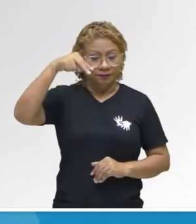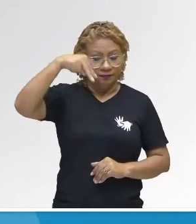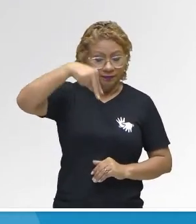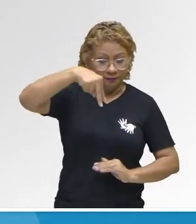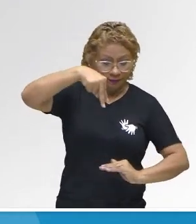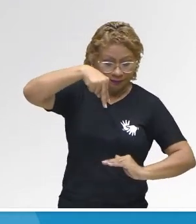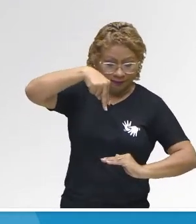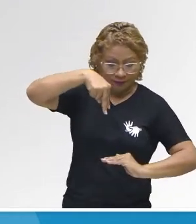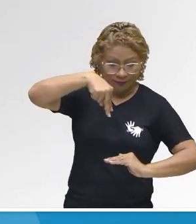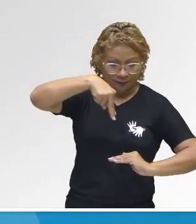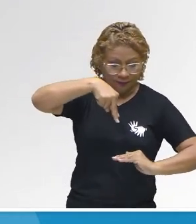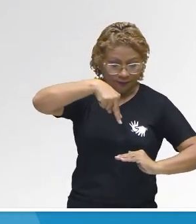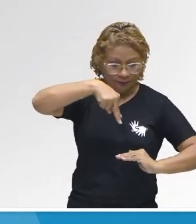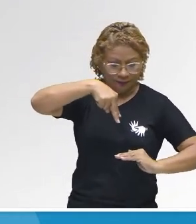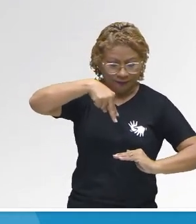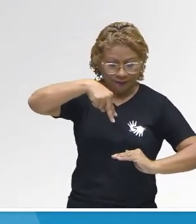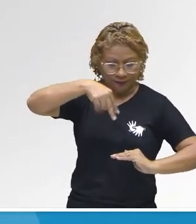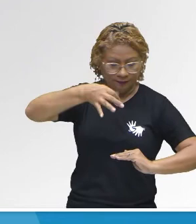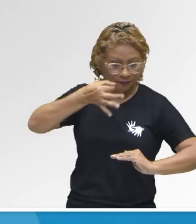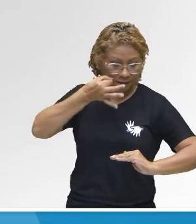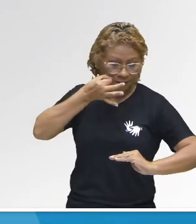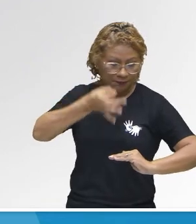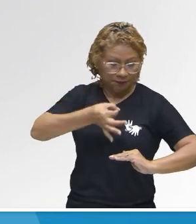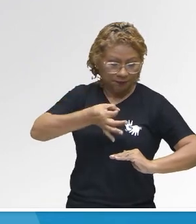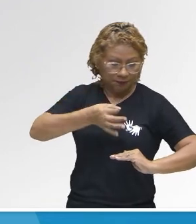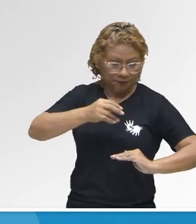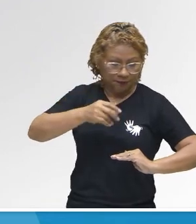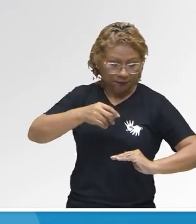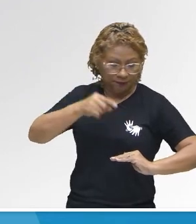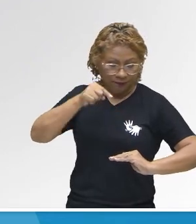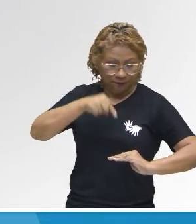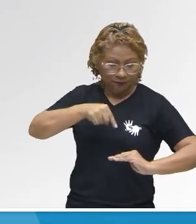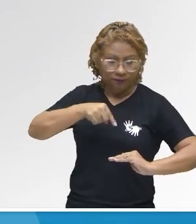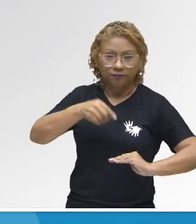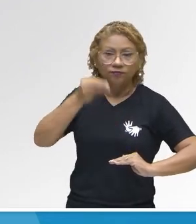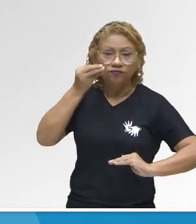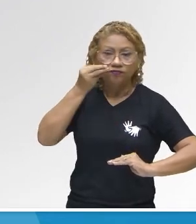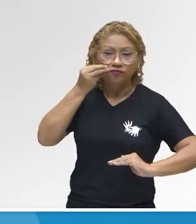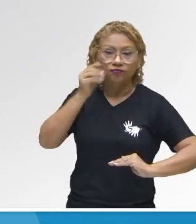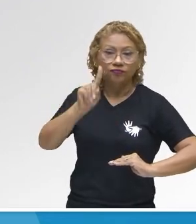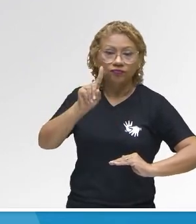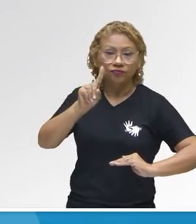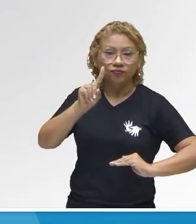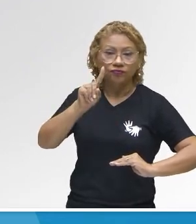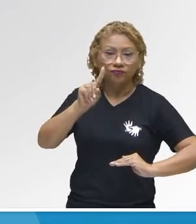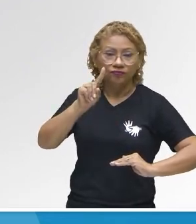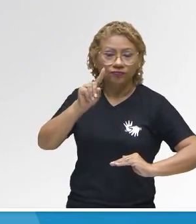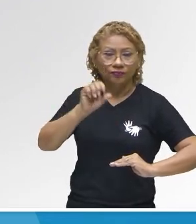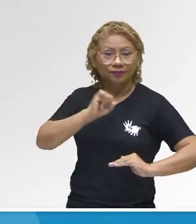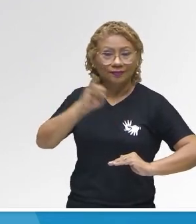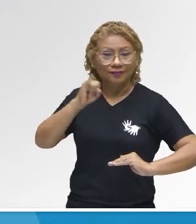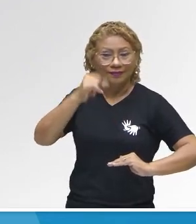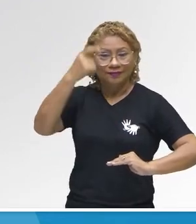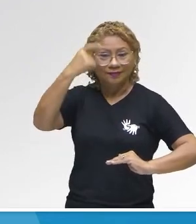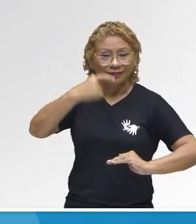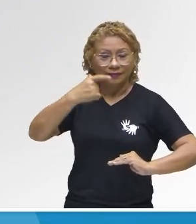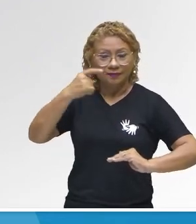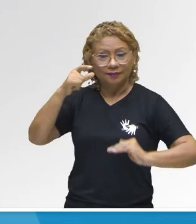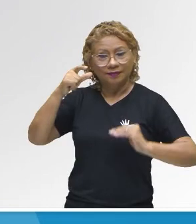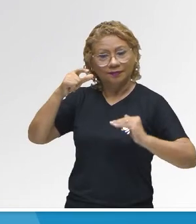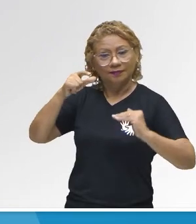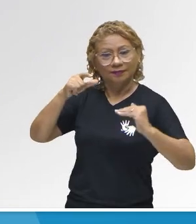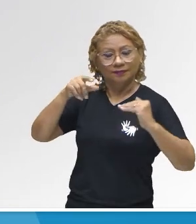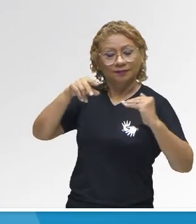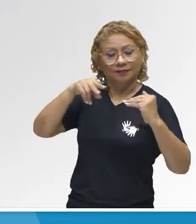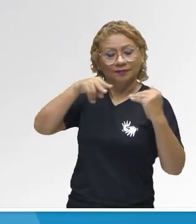baixo. Agora, se o observador estiver fazendo essa análise lateralmente, nessa posição aqui, ó, será